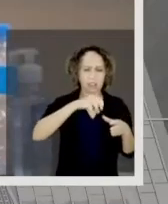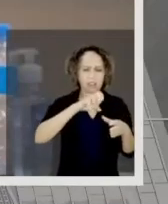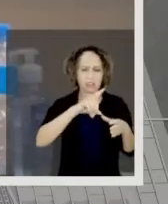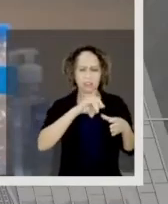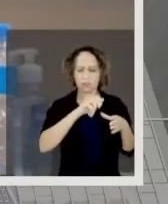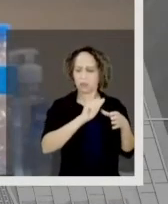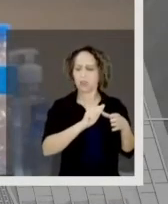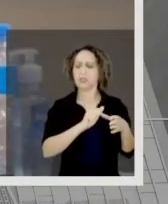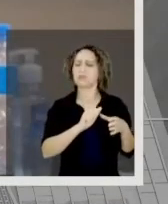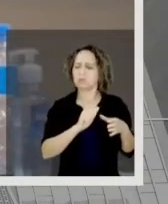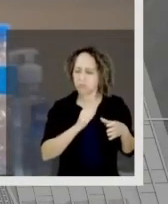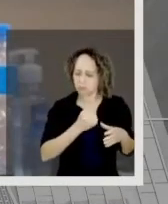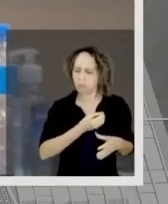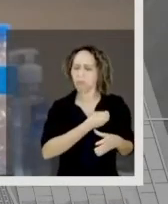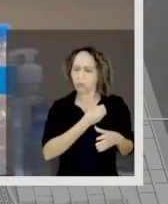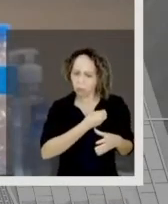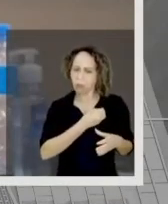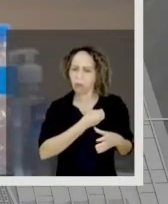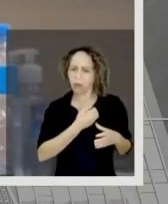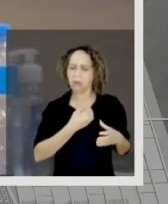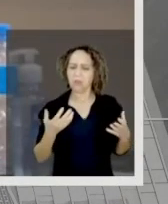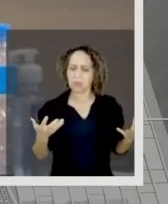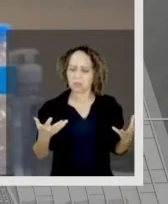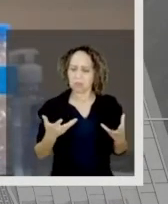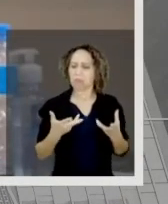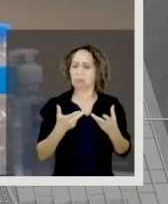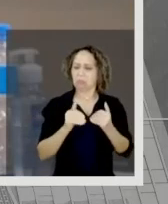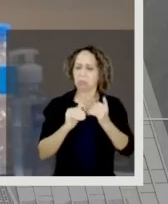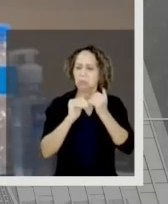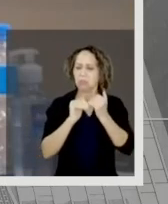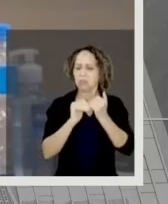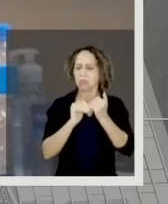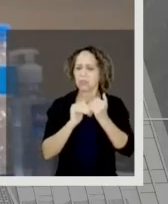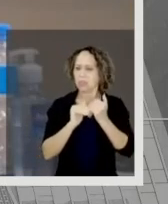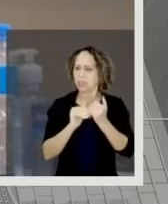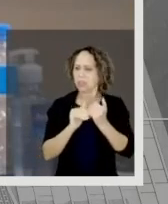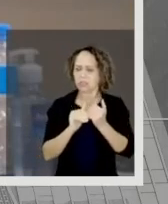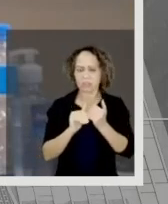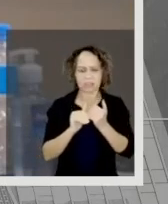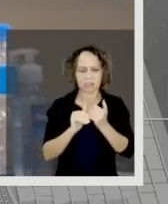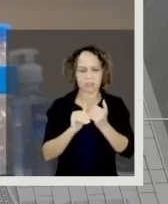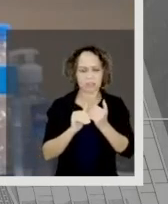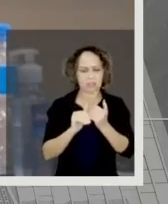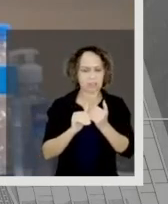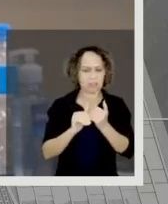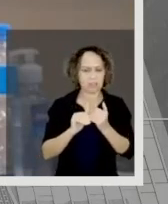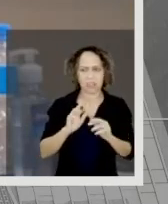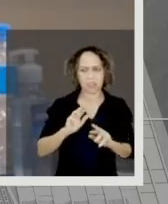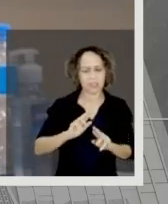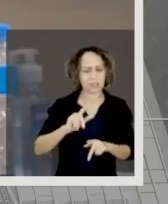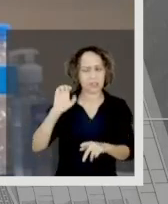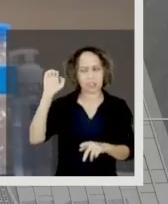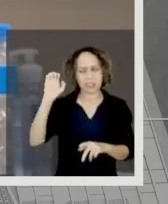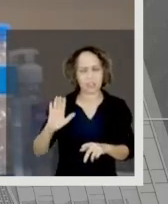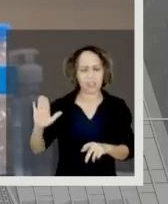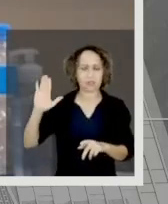poder. O MDB está onde cheira o poder. O PMDB está onde sempre esteve, ao lado de qualquer poder, seja de direita,